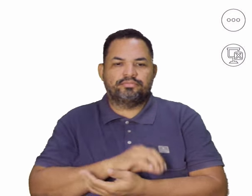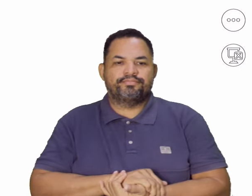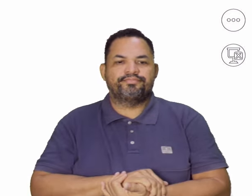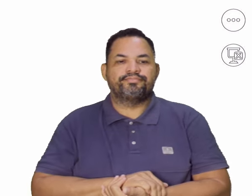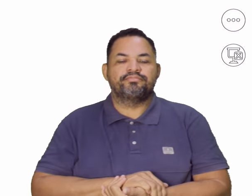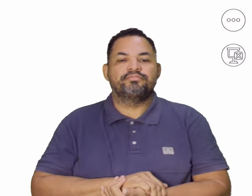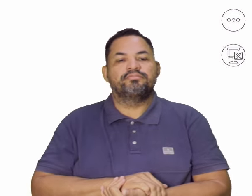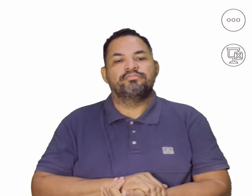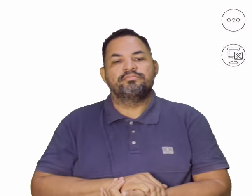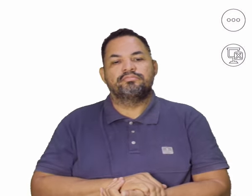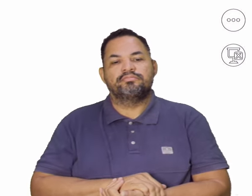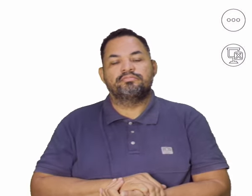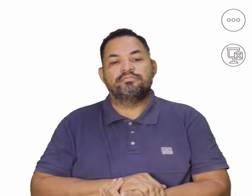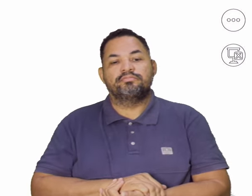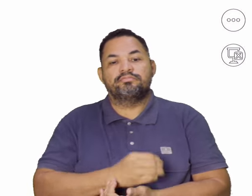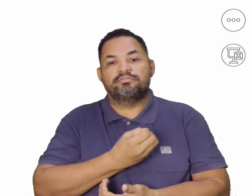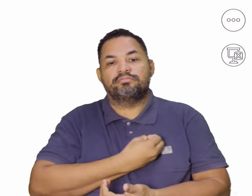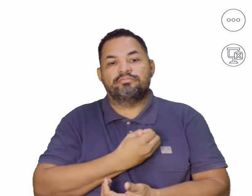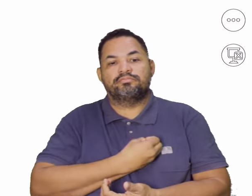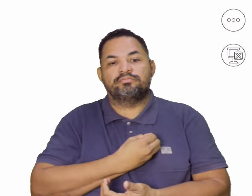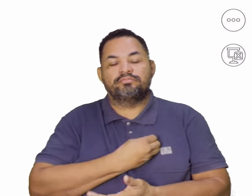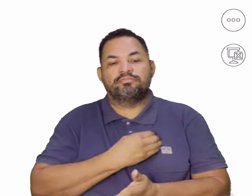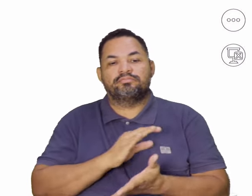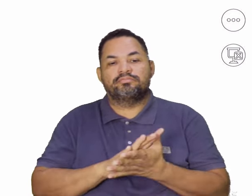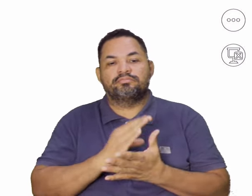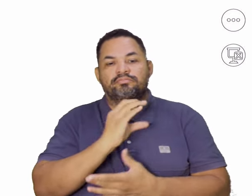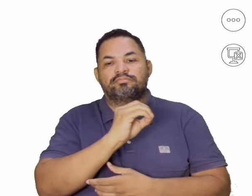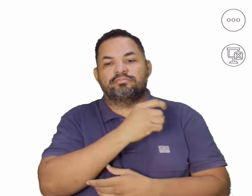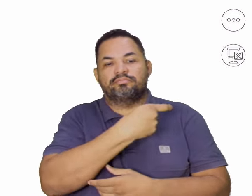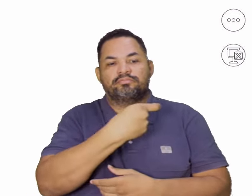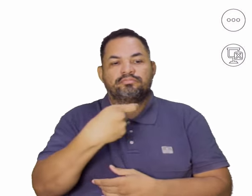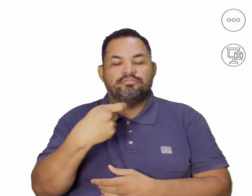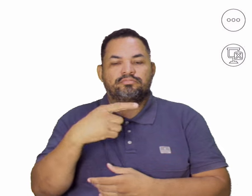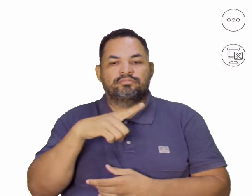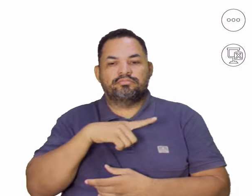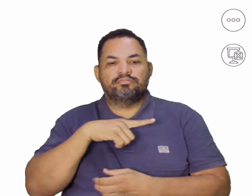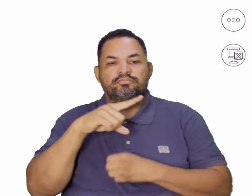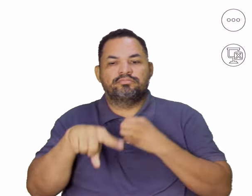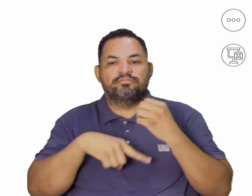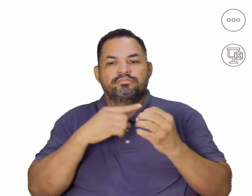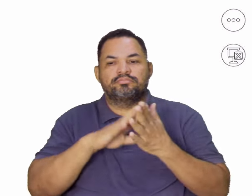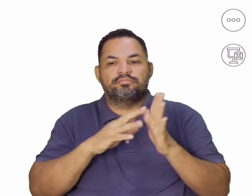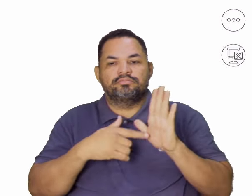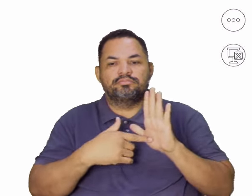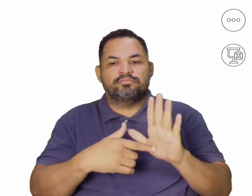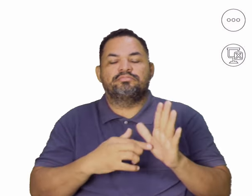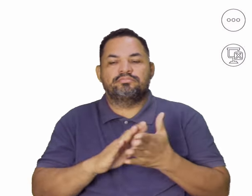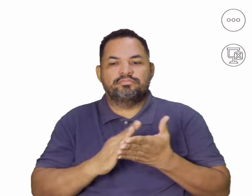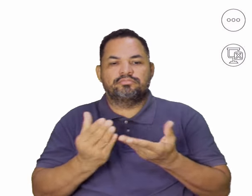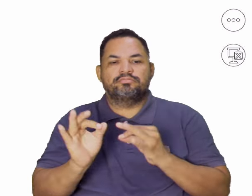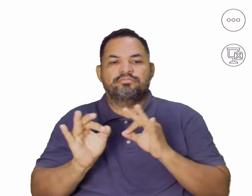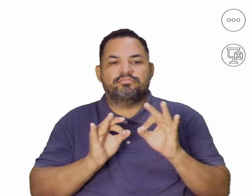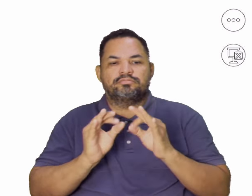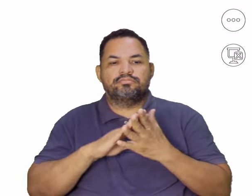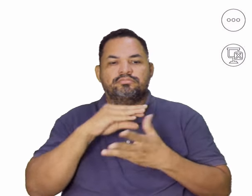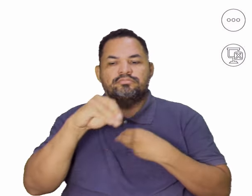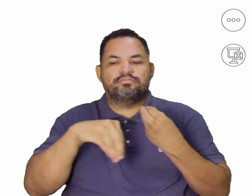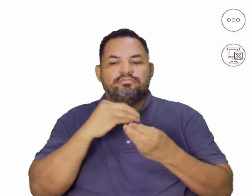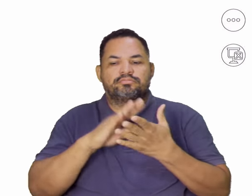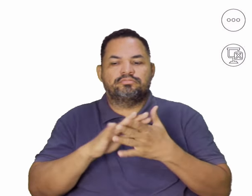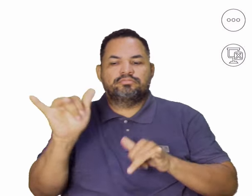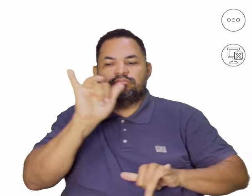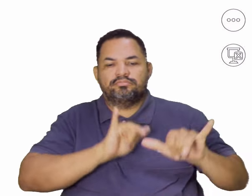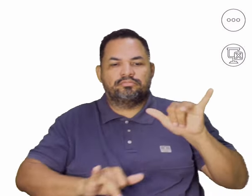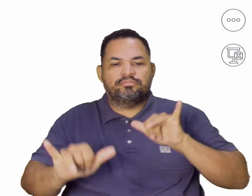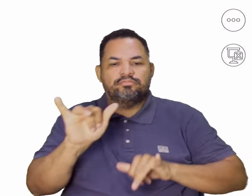zer sobre número de oxidação é a carga elétrica que um átomo de elemento químico apresenta em um composto químico ou em